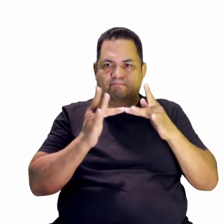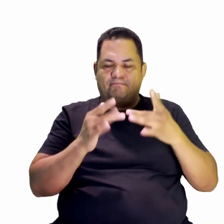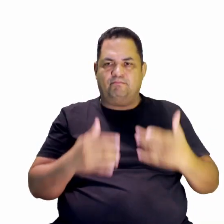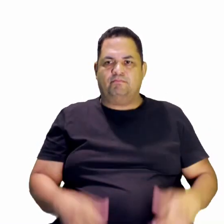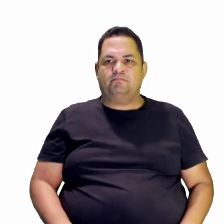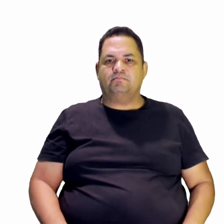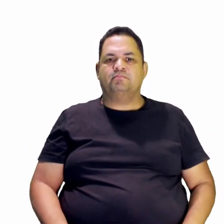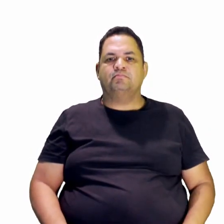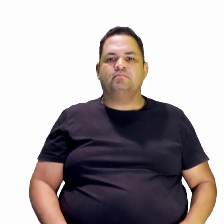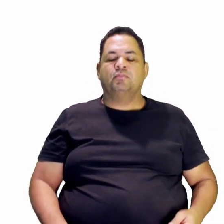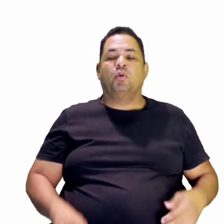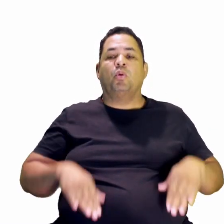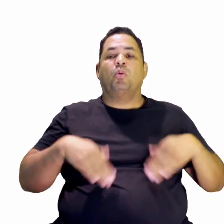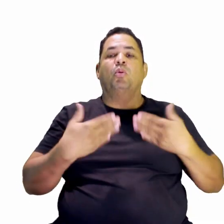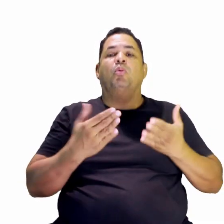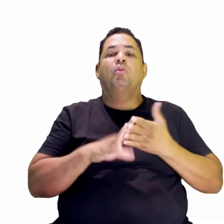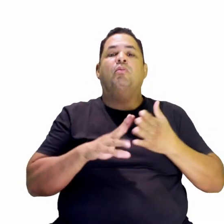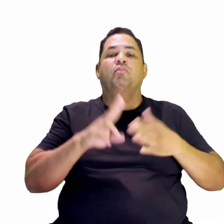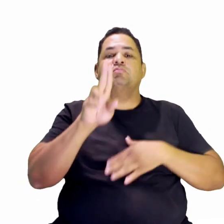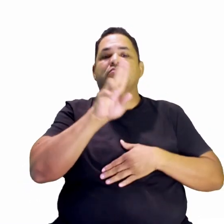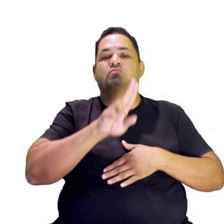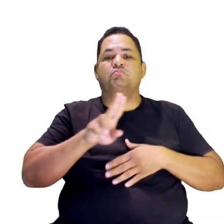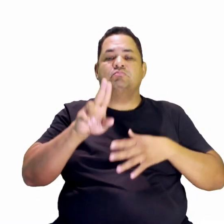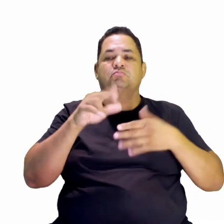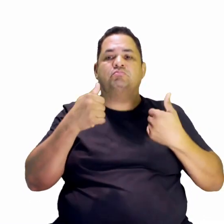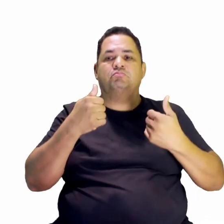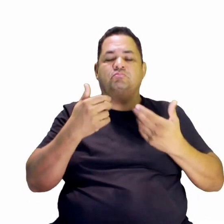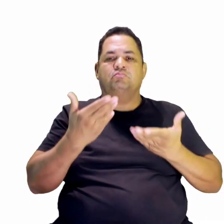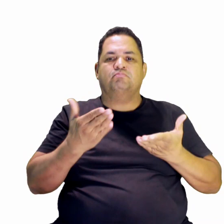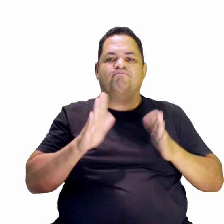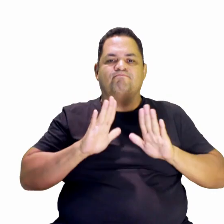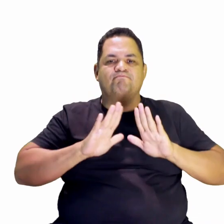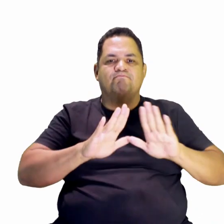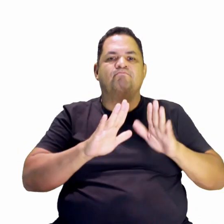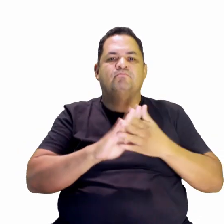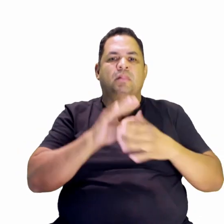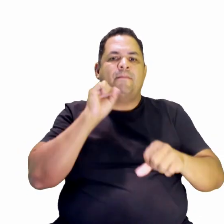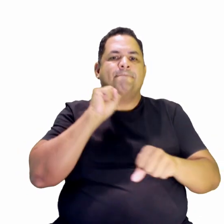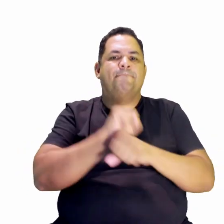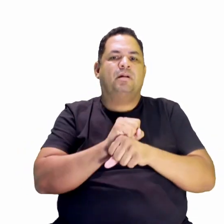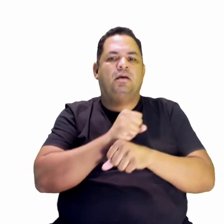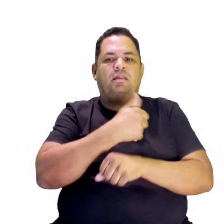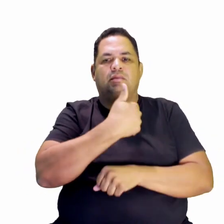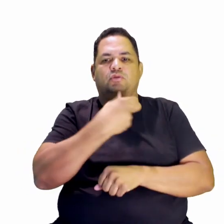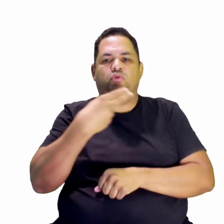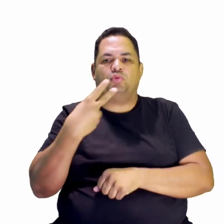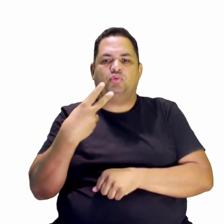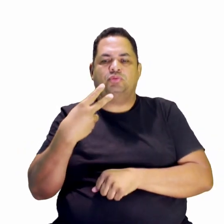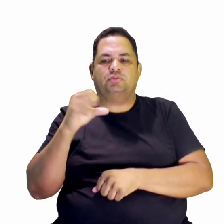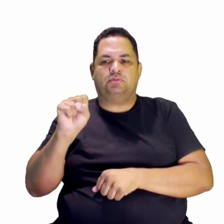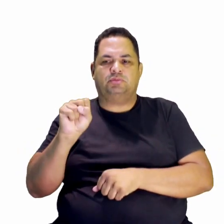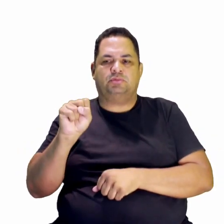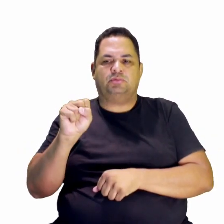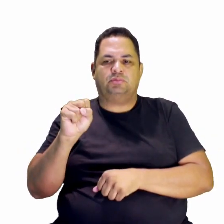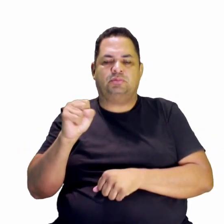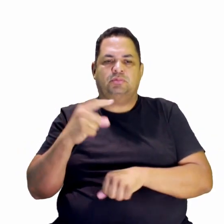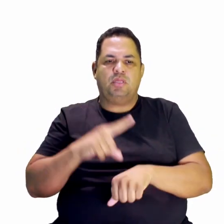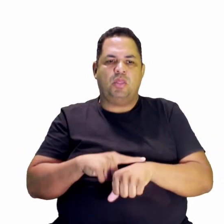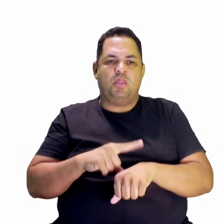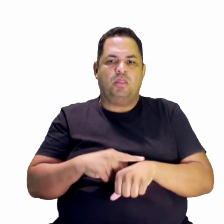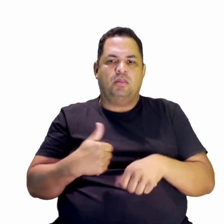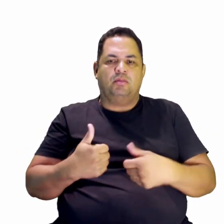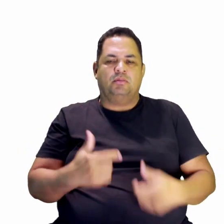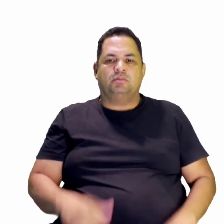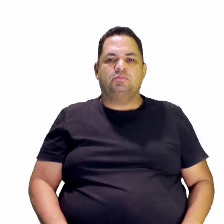força é que eu preciso aplicar sobre ele, né, para pará-lo em 12 segundos? Ele está em velocidade de 36 metros por